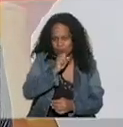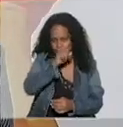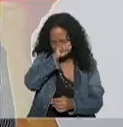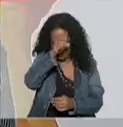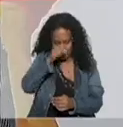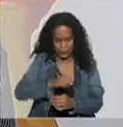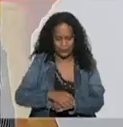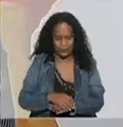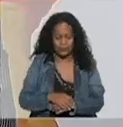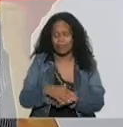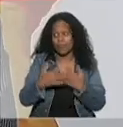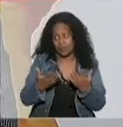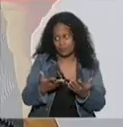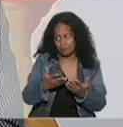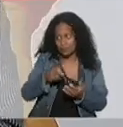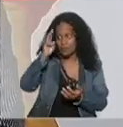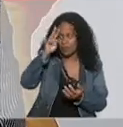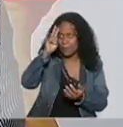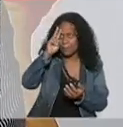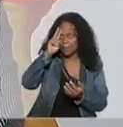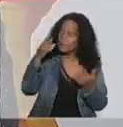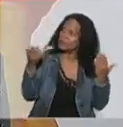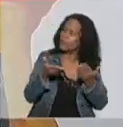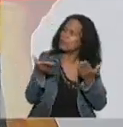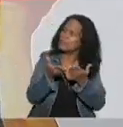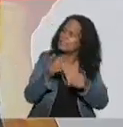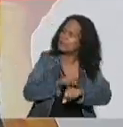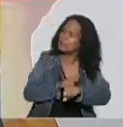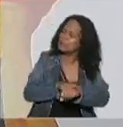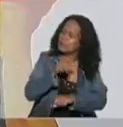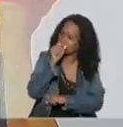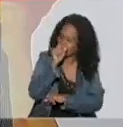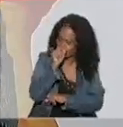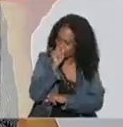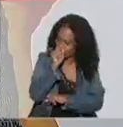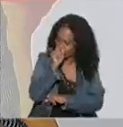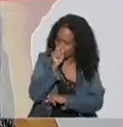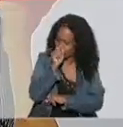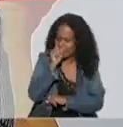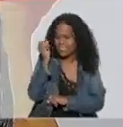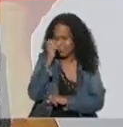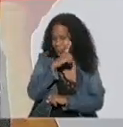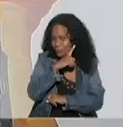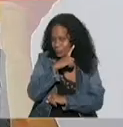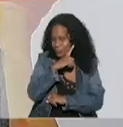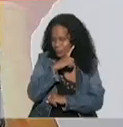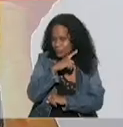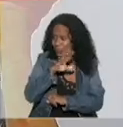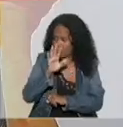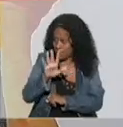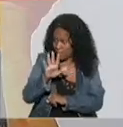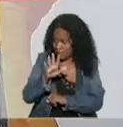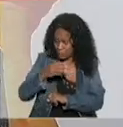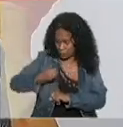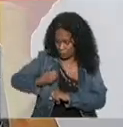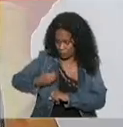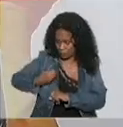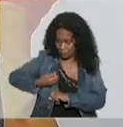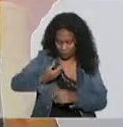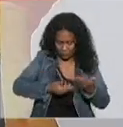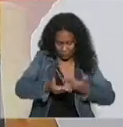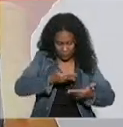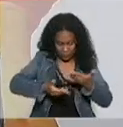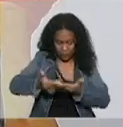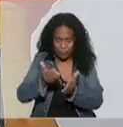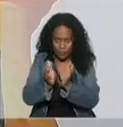Lembrar de uma lenda nesse exato momento, eu acho que é mais difícil lembrar exatamente. Mas na convivência dentro da aldeia, por exemplo, do Grupo Krenak, que é o que eu